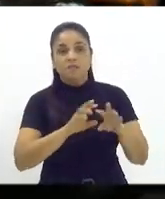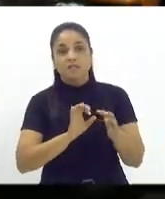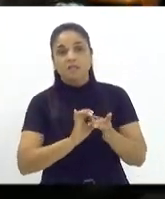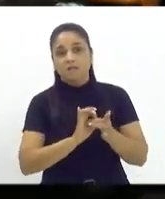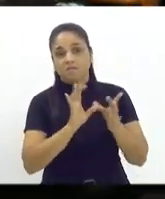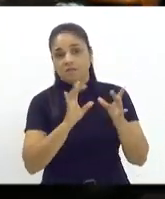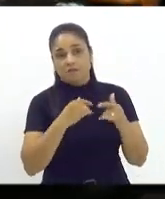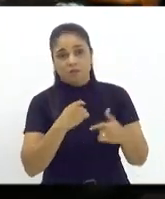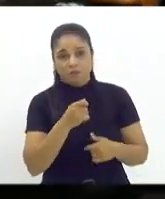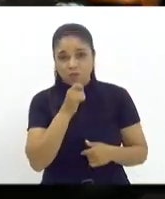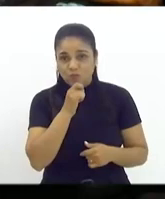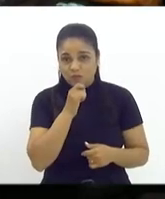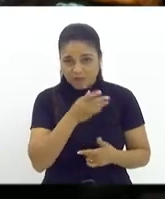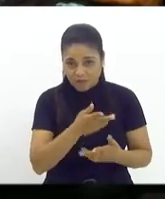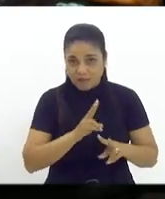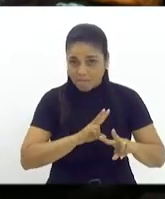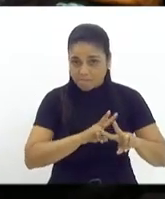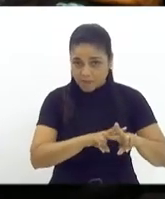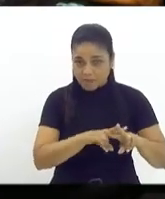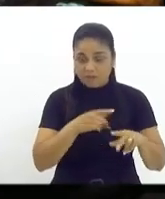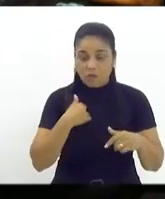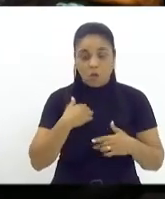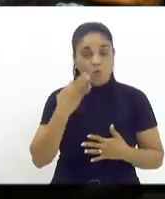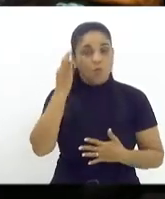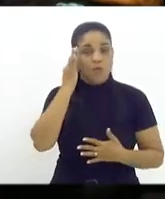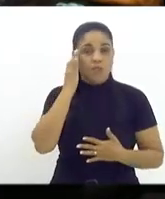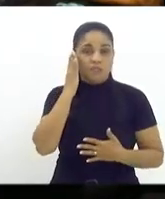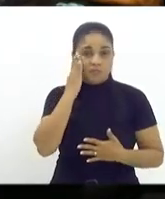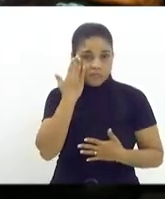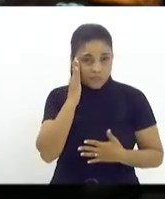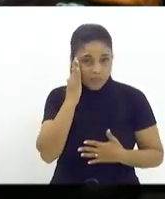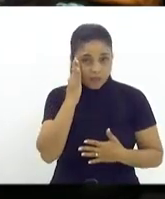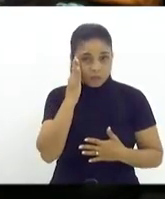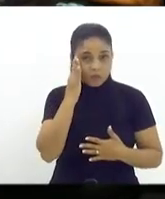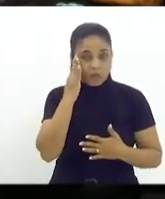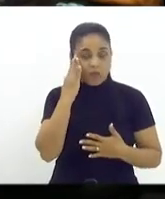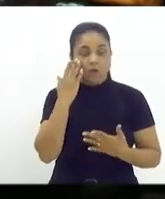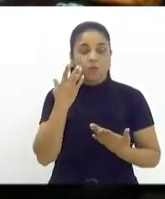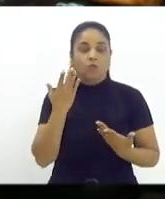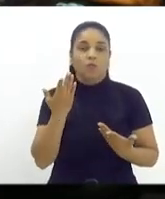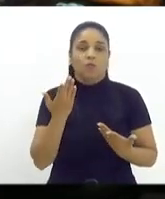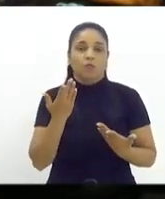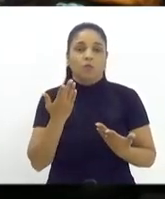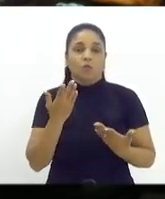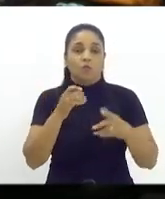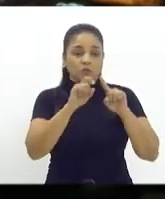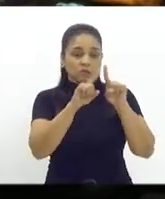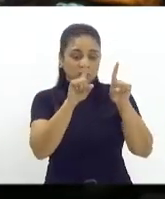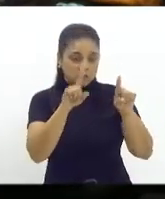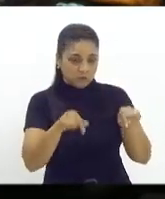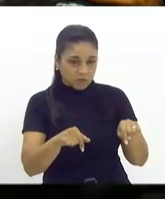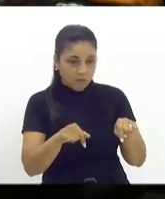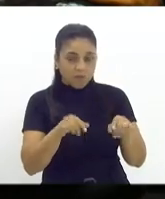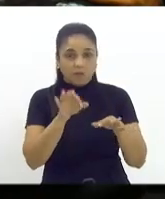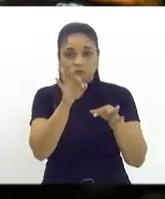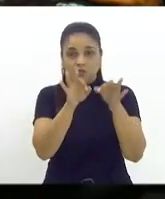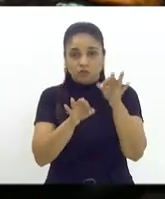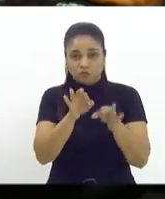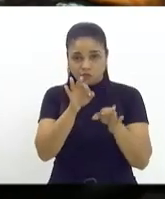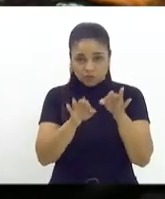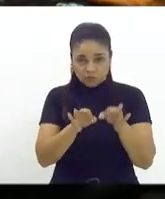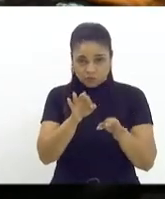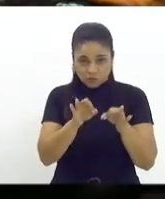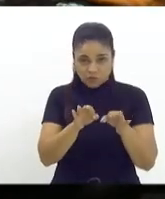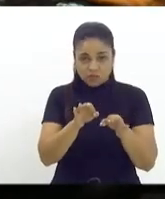é algo que no meu entendimento deve ser a última recurso que o sistema de Justiça deve dispor